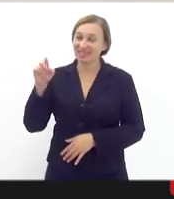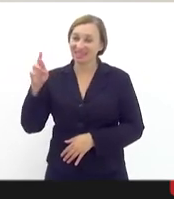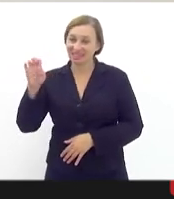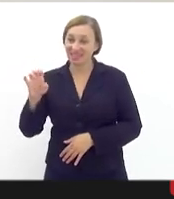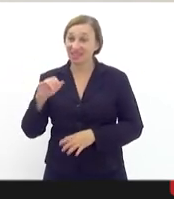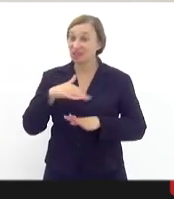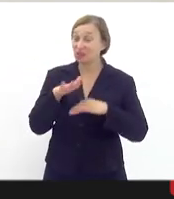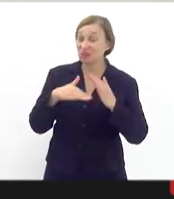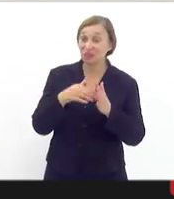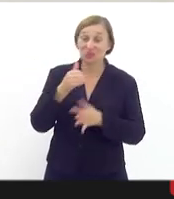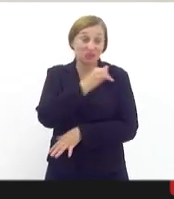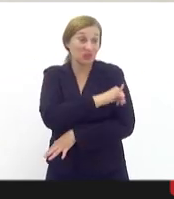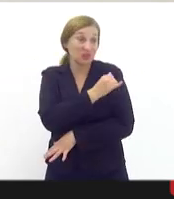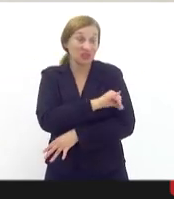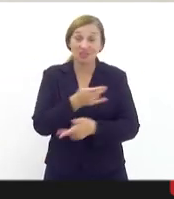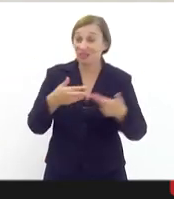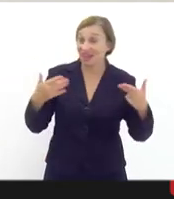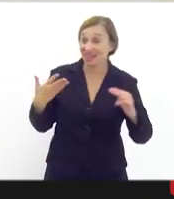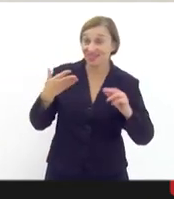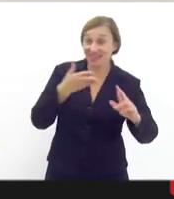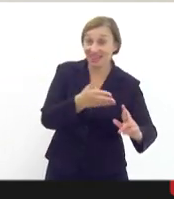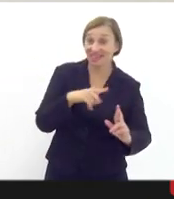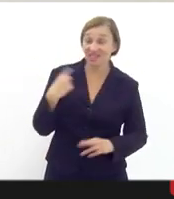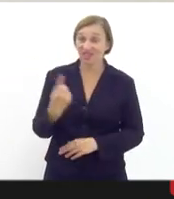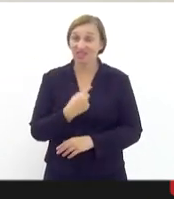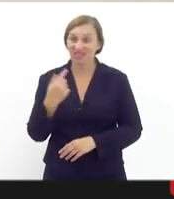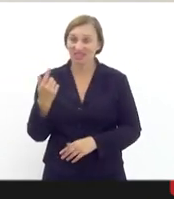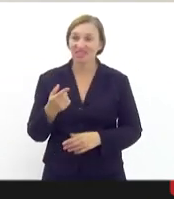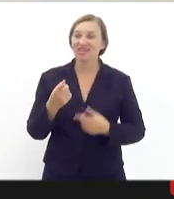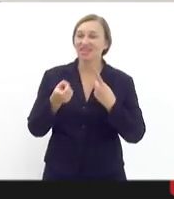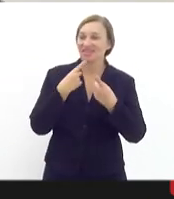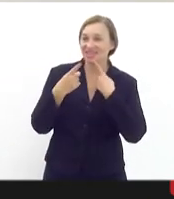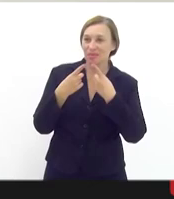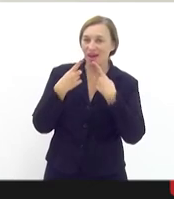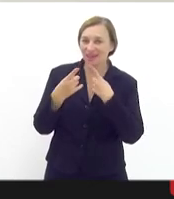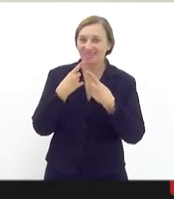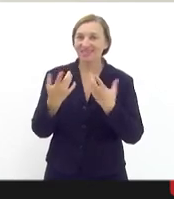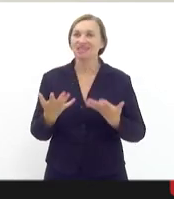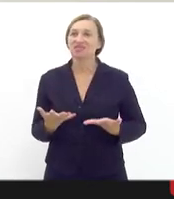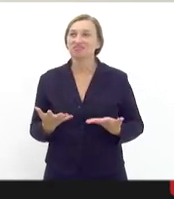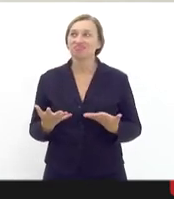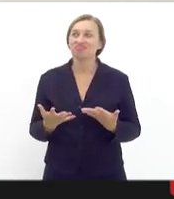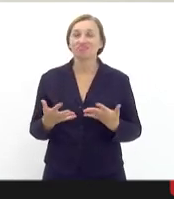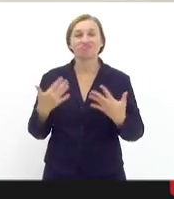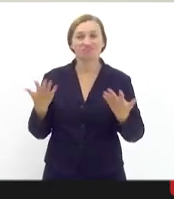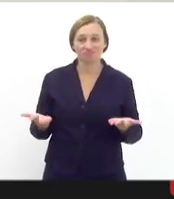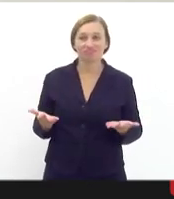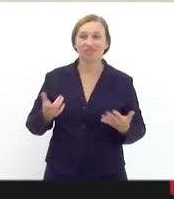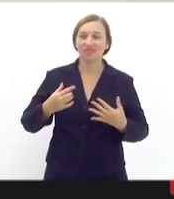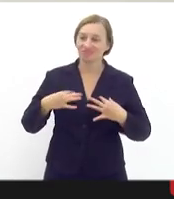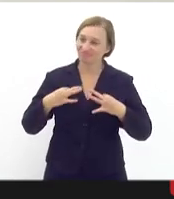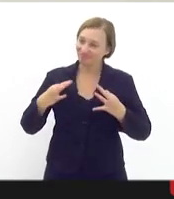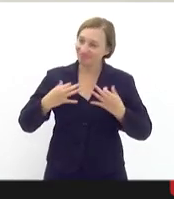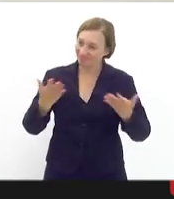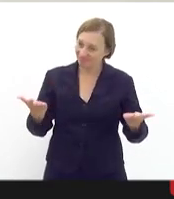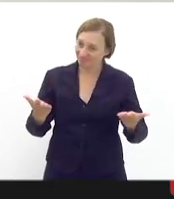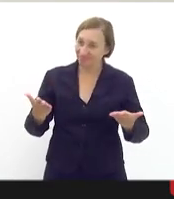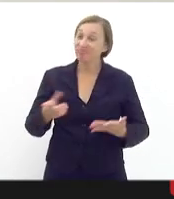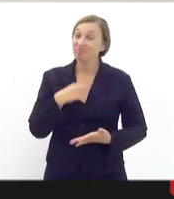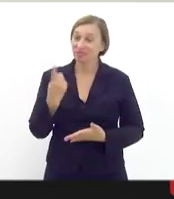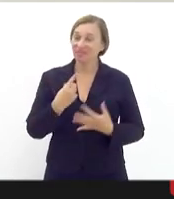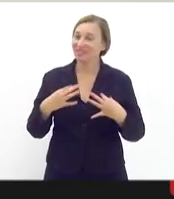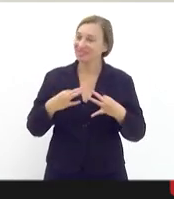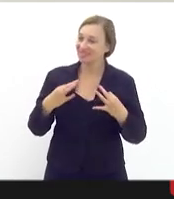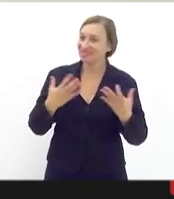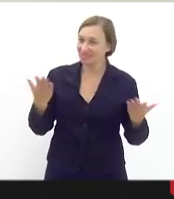Rio, Ivana, várias referências nossas aí neste debate, e enfim, estou sempre à disposição aqui, nós estamos